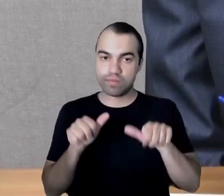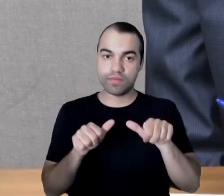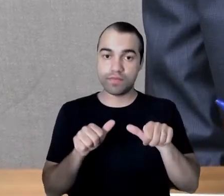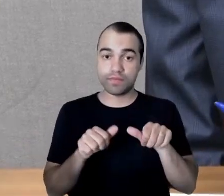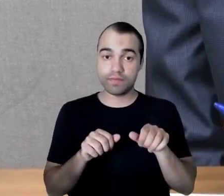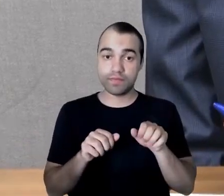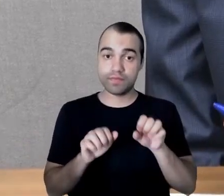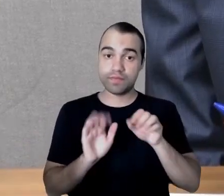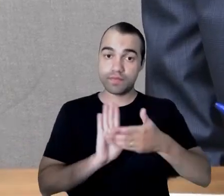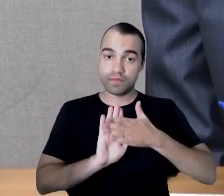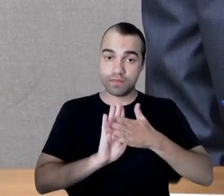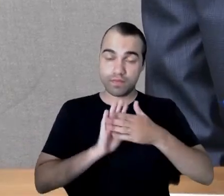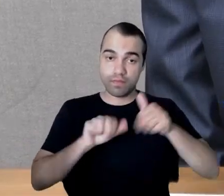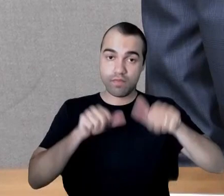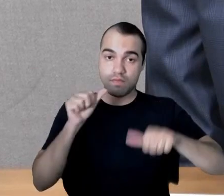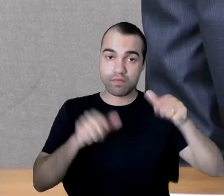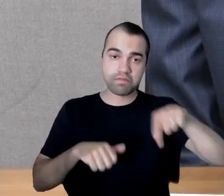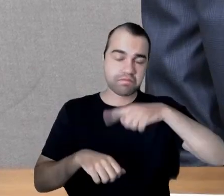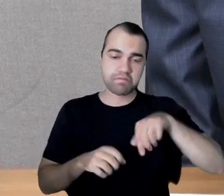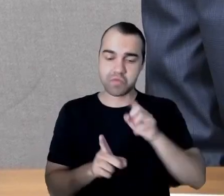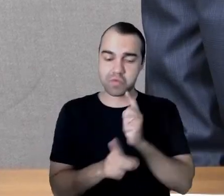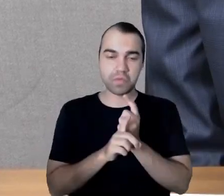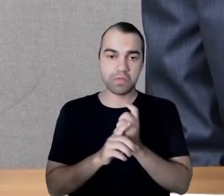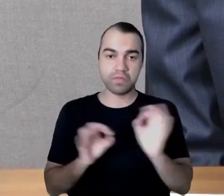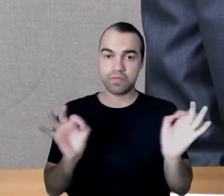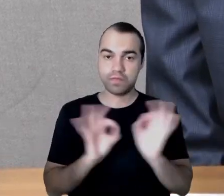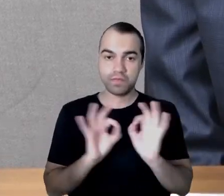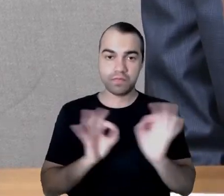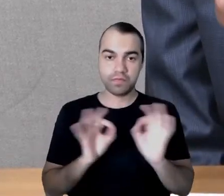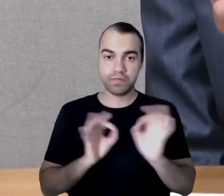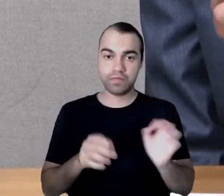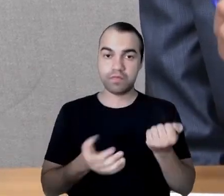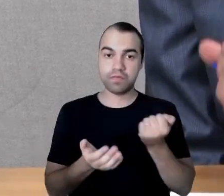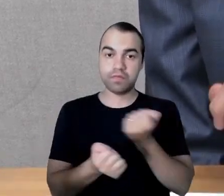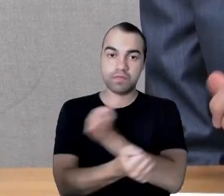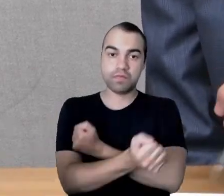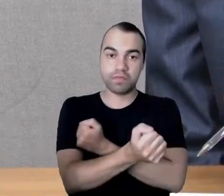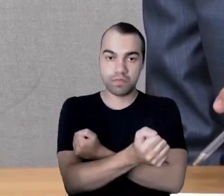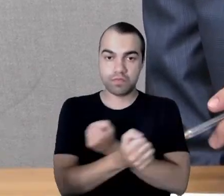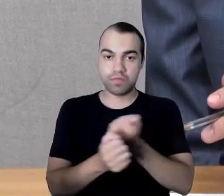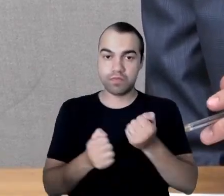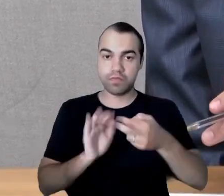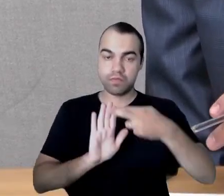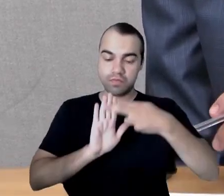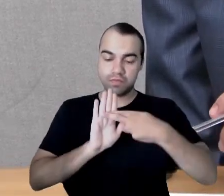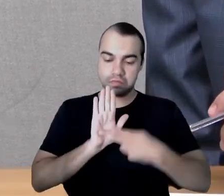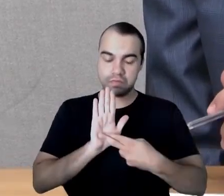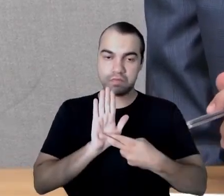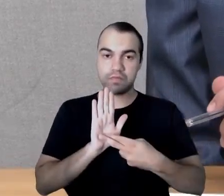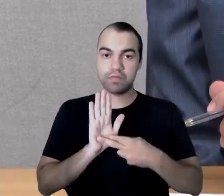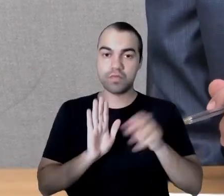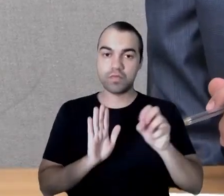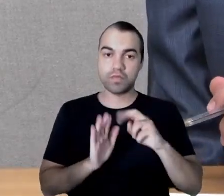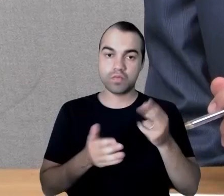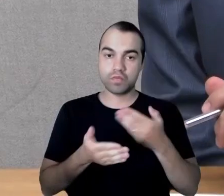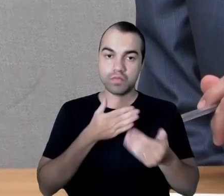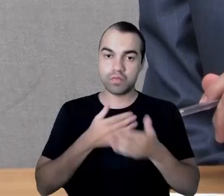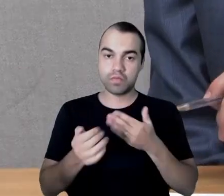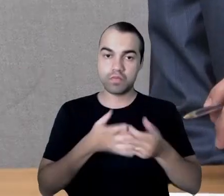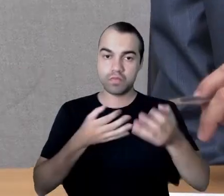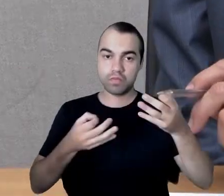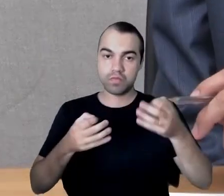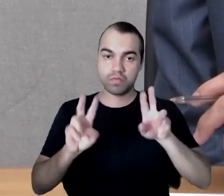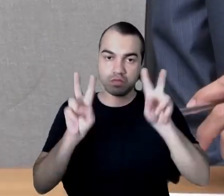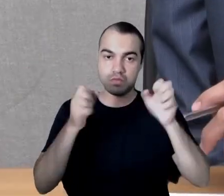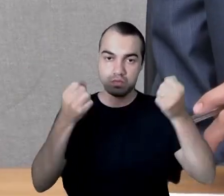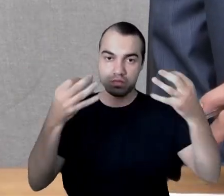proposição nós não encontramos nenhum vício contra constitucionalidade legalidade regimentalidade ou mesmo quanto a juridicidade de